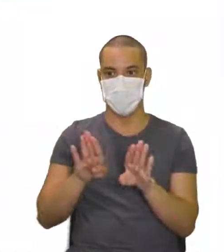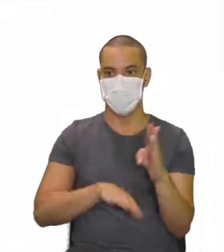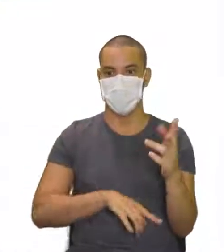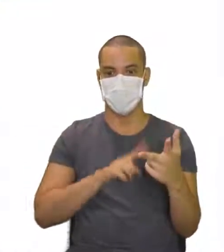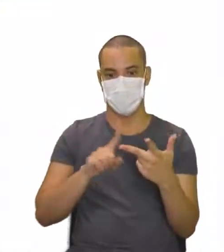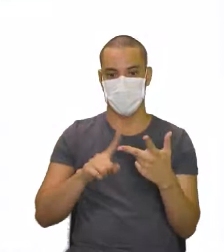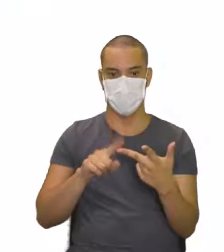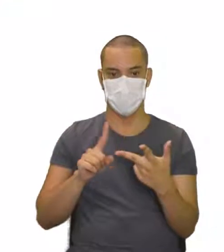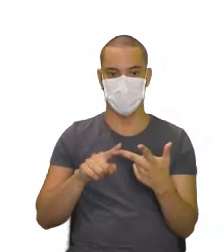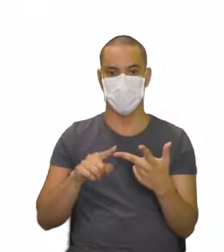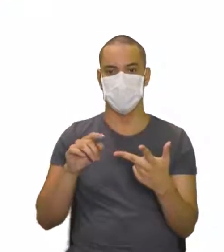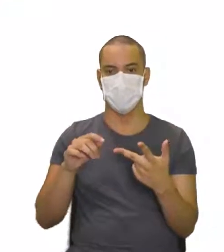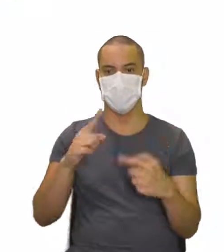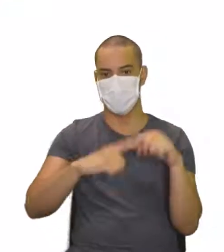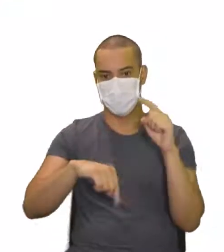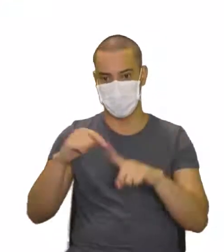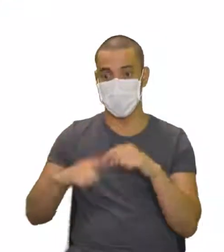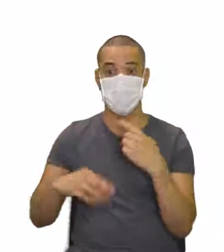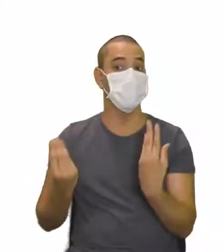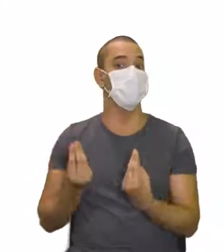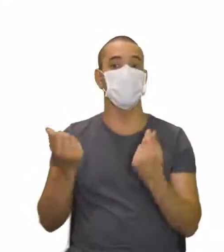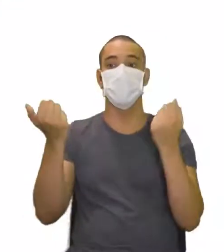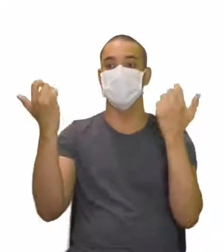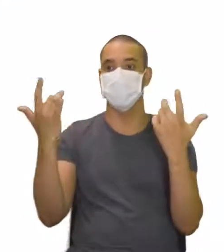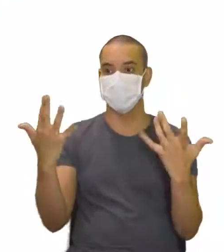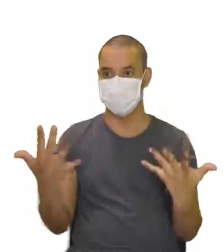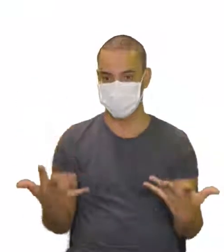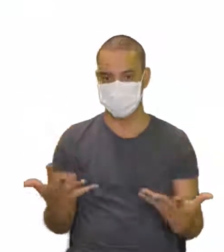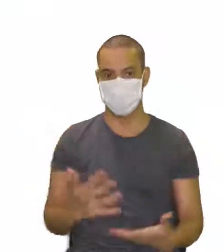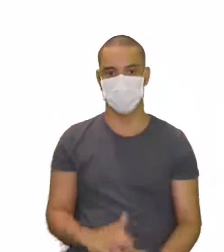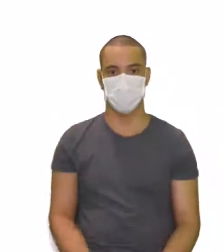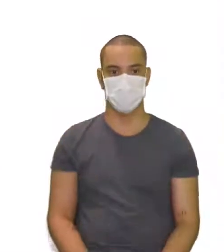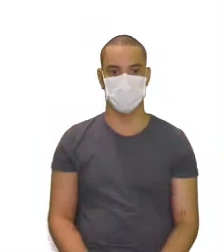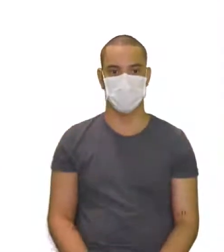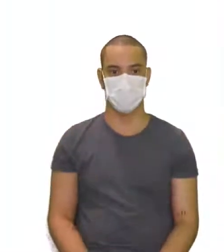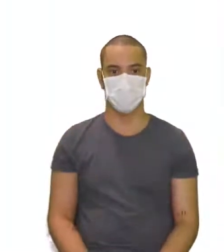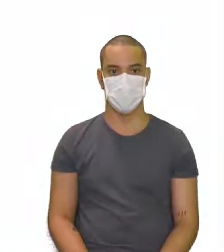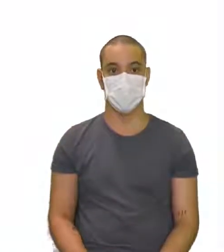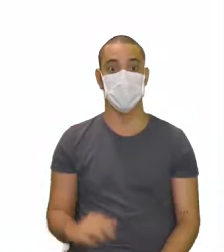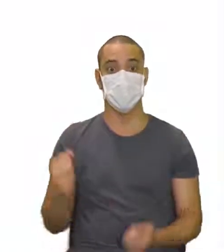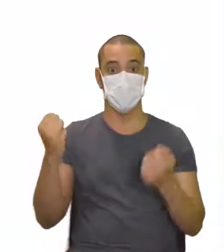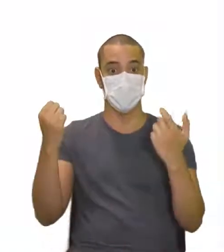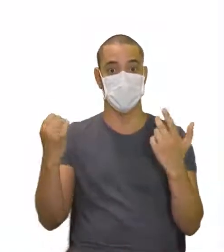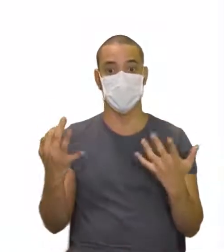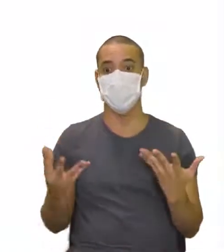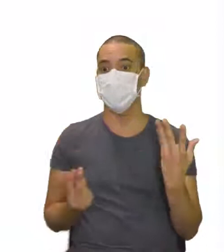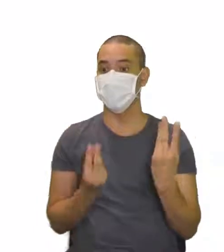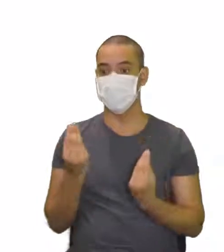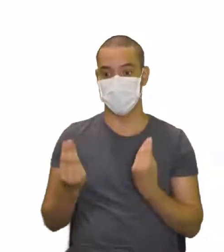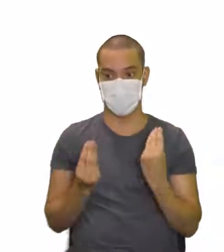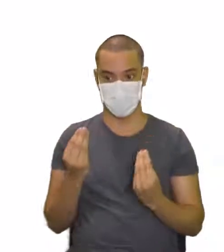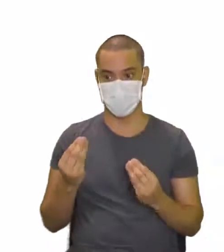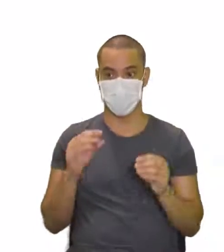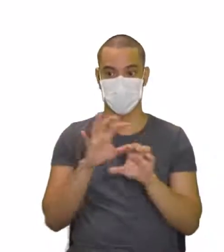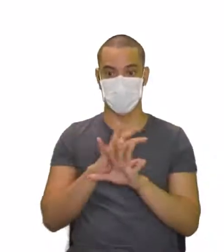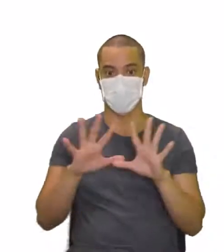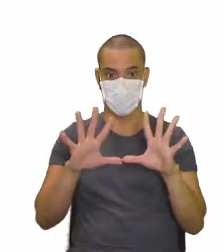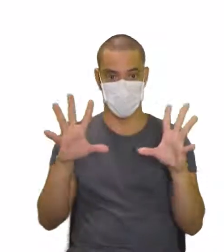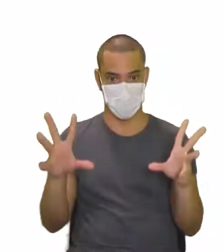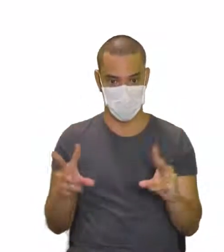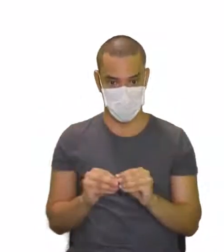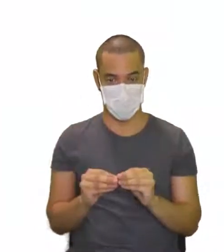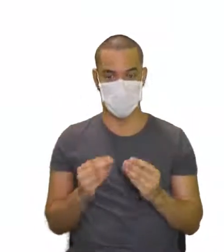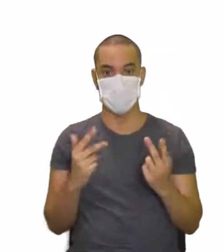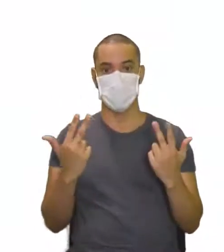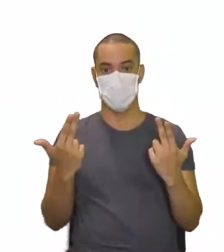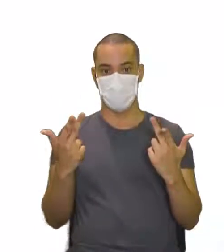eletrodomésticos e motores. E como é que nós definimos a potência elétrica? Nós definimos, galerinha, a potência elétrica, ela pode ser